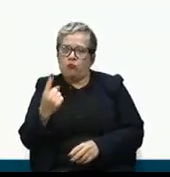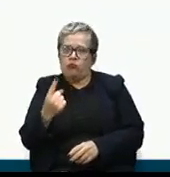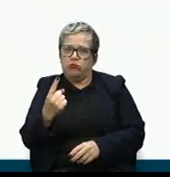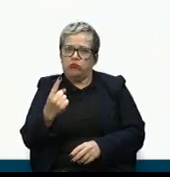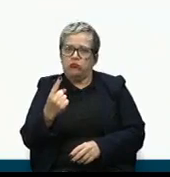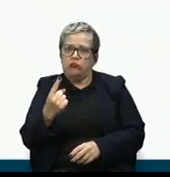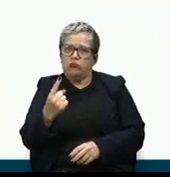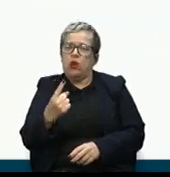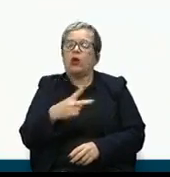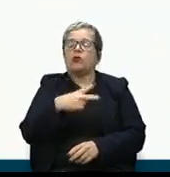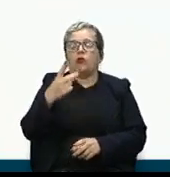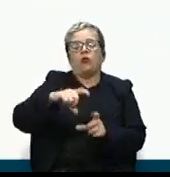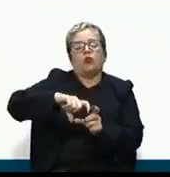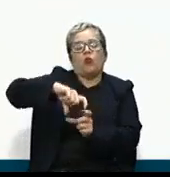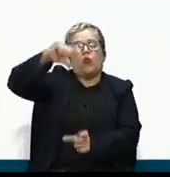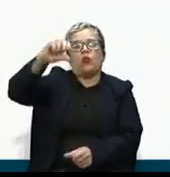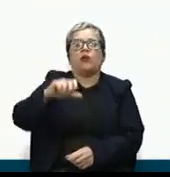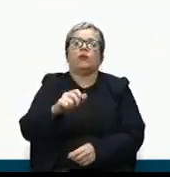linha, segunda coluna,